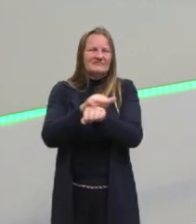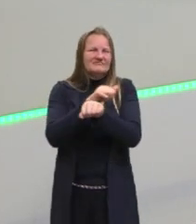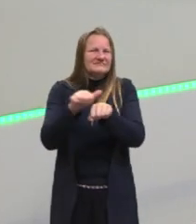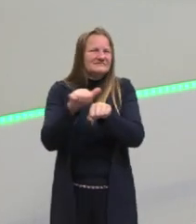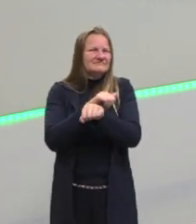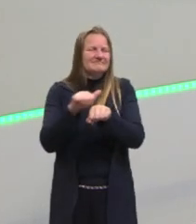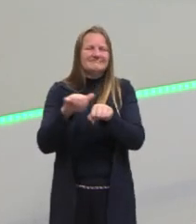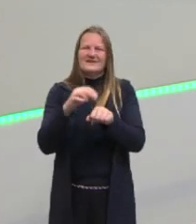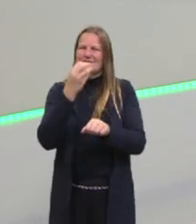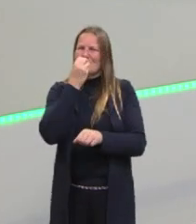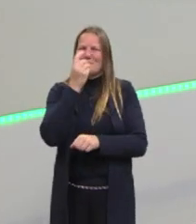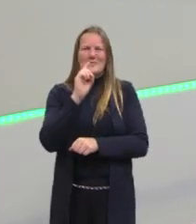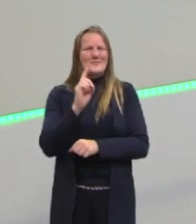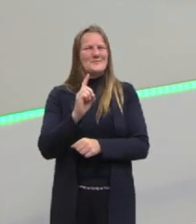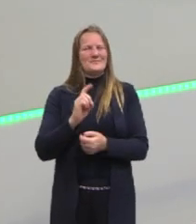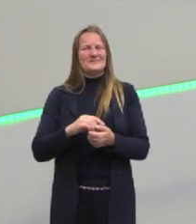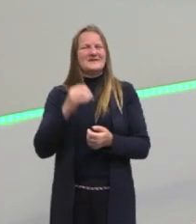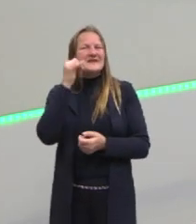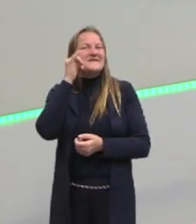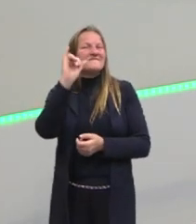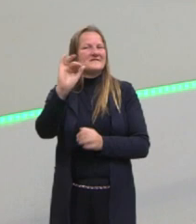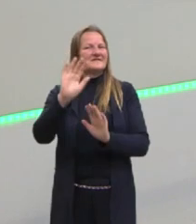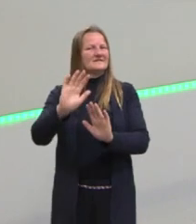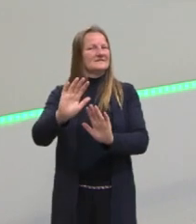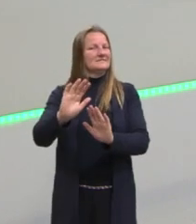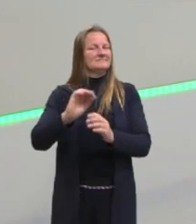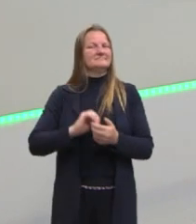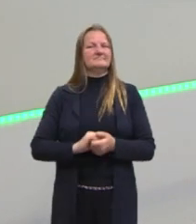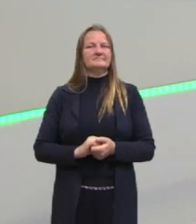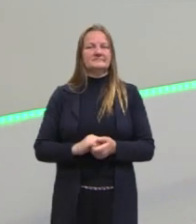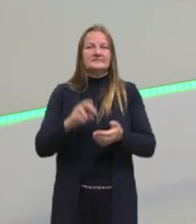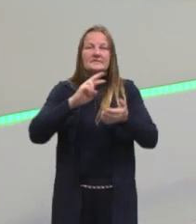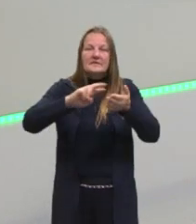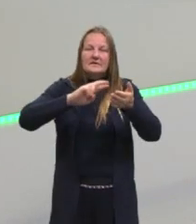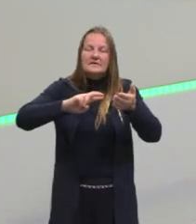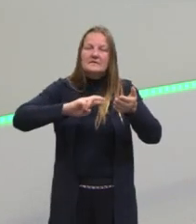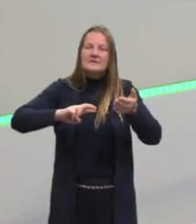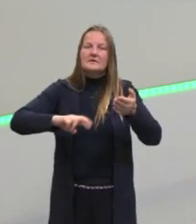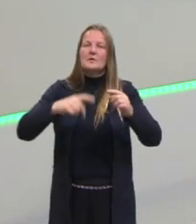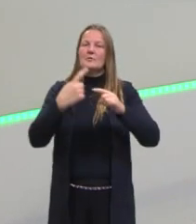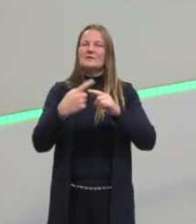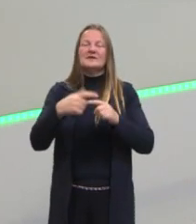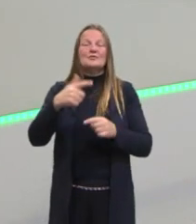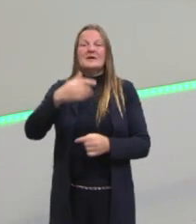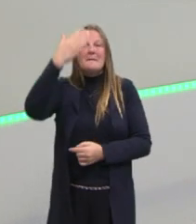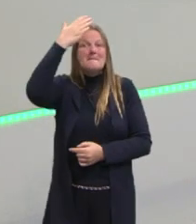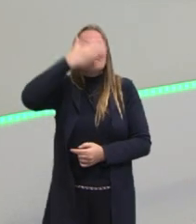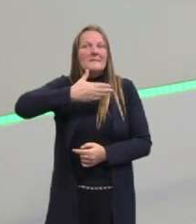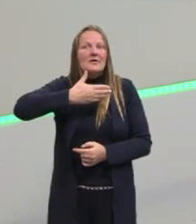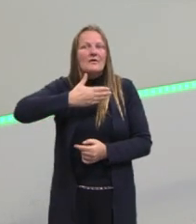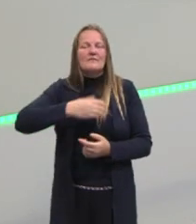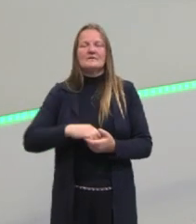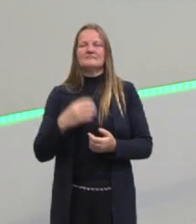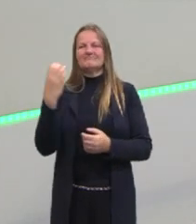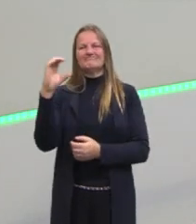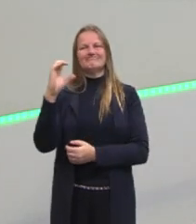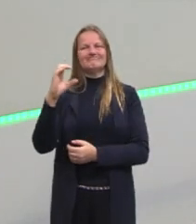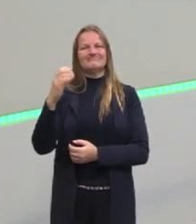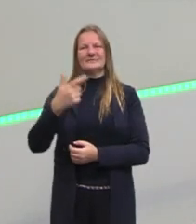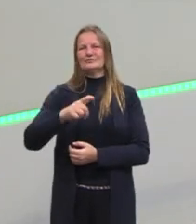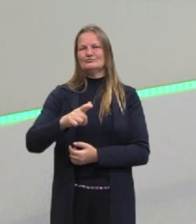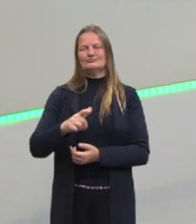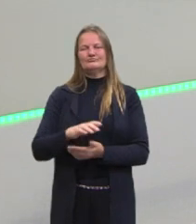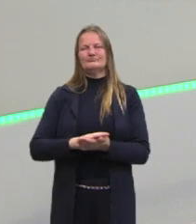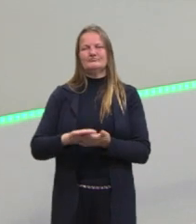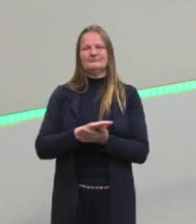teórico aí para vocês trabalharem na resolução, por exemplo, de uma redação, porque elas não têm essa comprovação. Pode ser